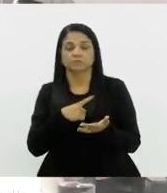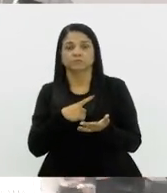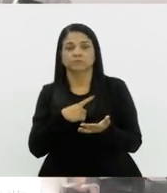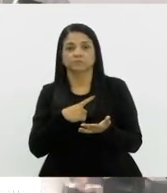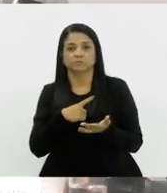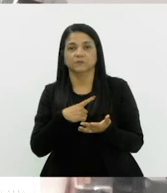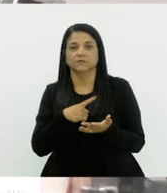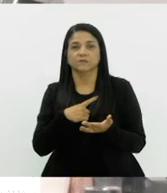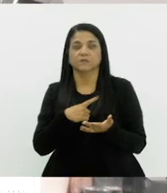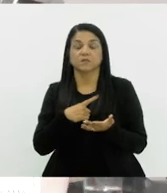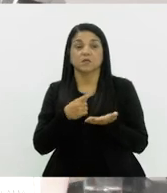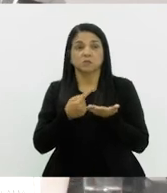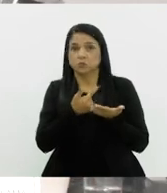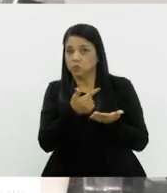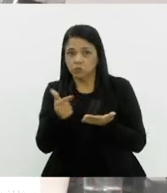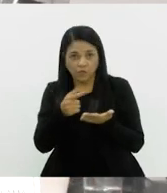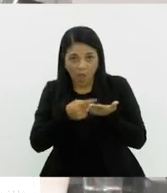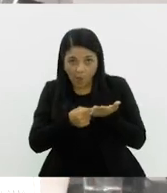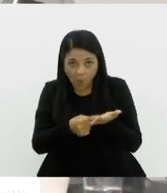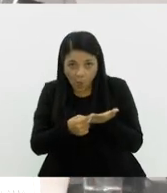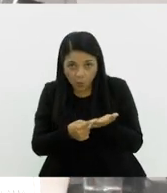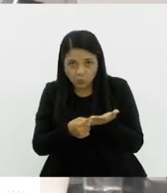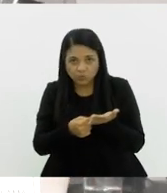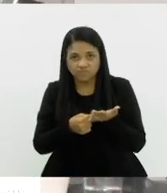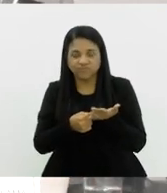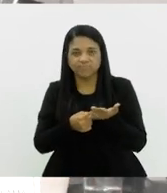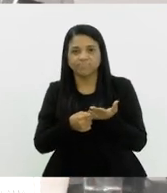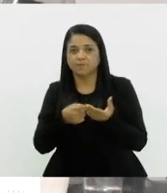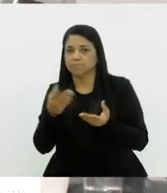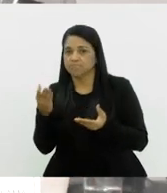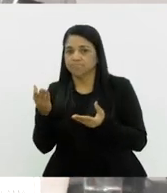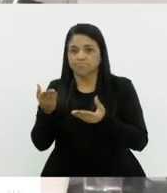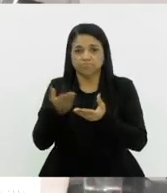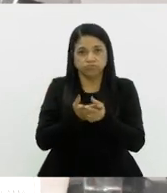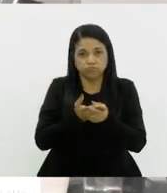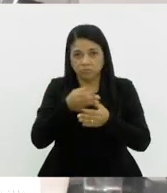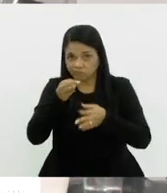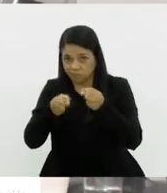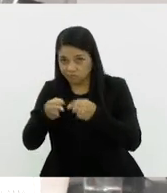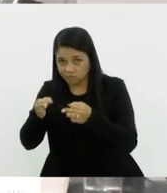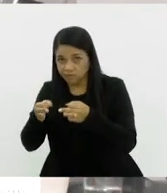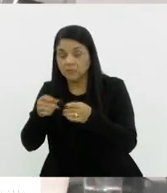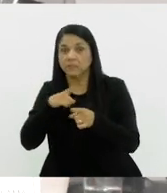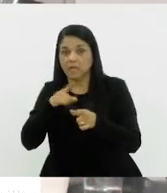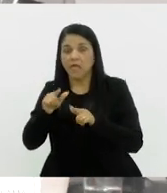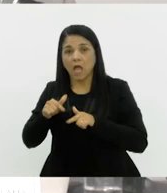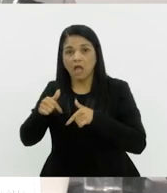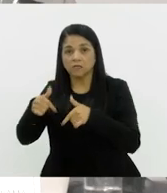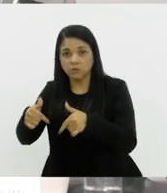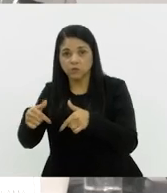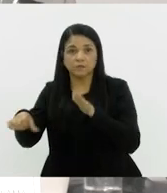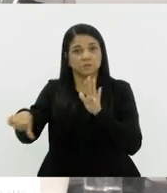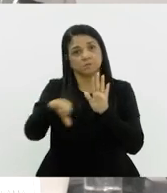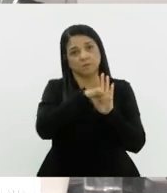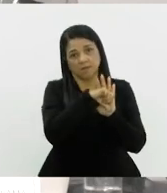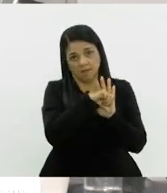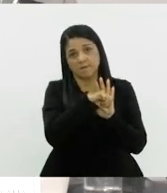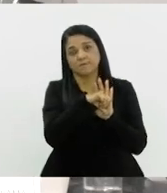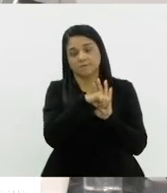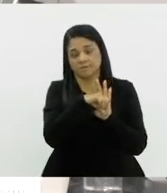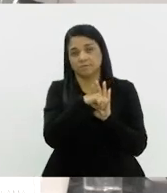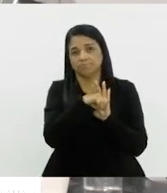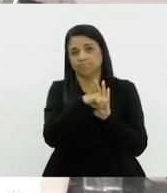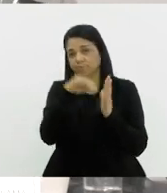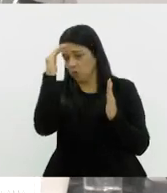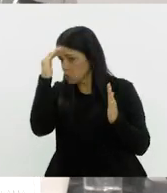não chegando a um acordo, indo para a justiça, cabem ações federais, ações criminais, por